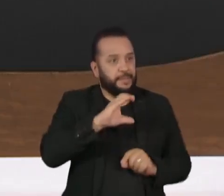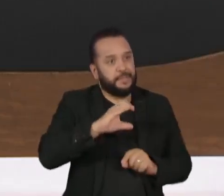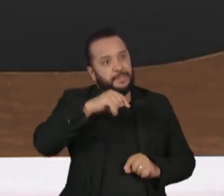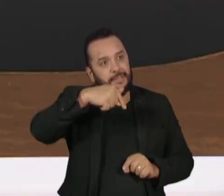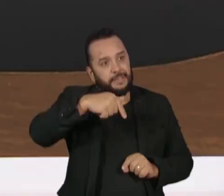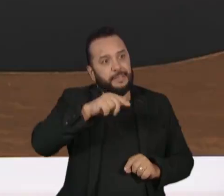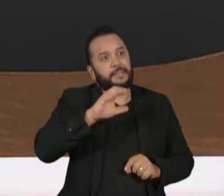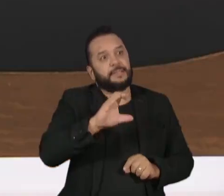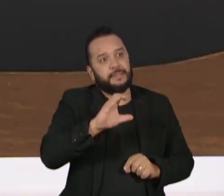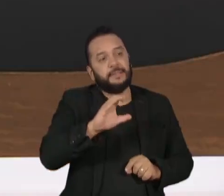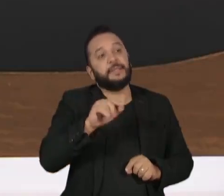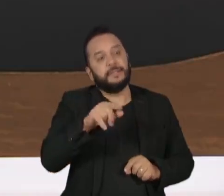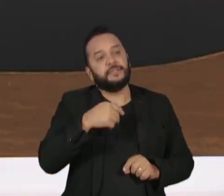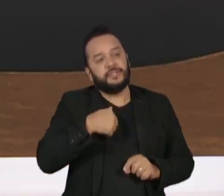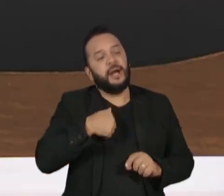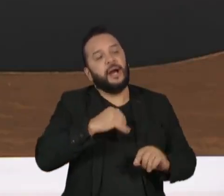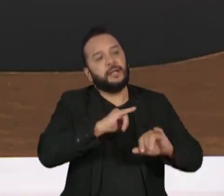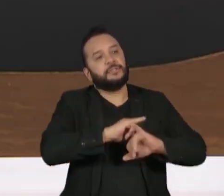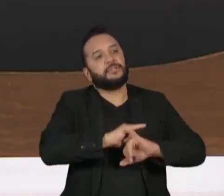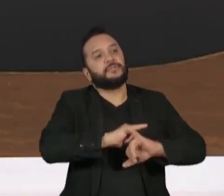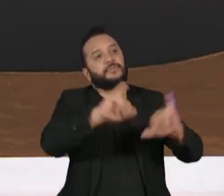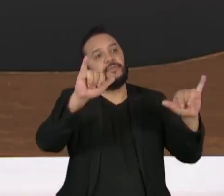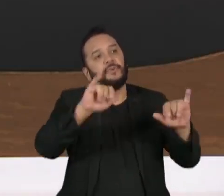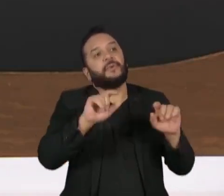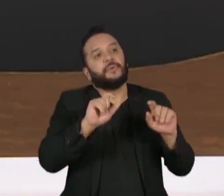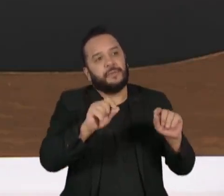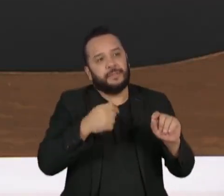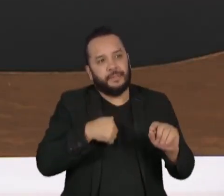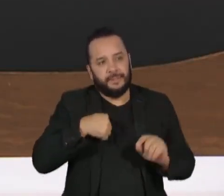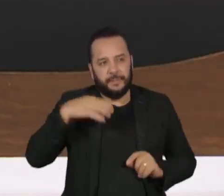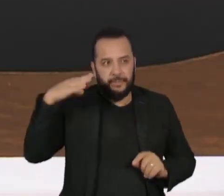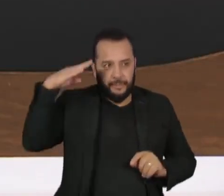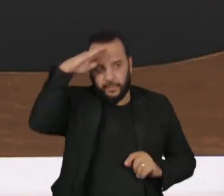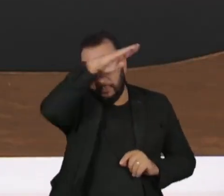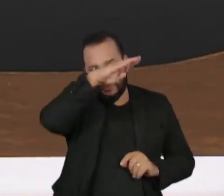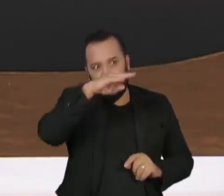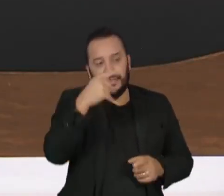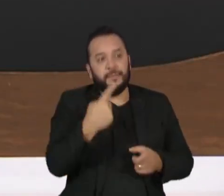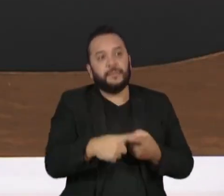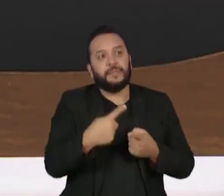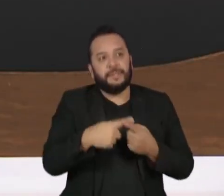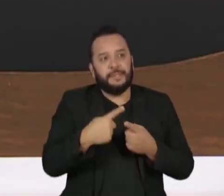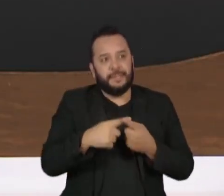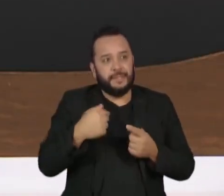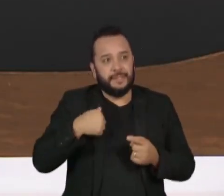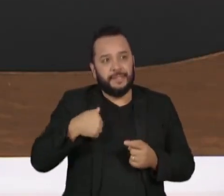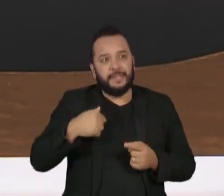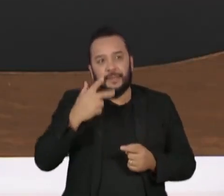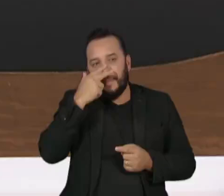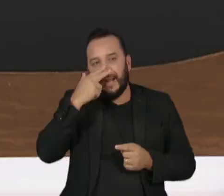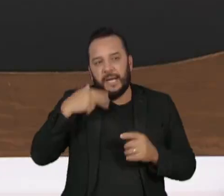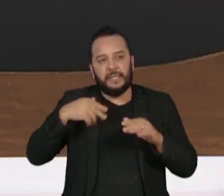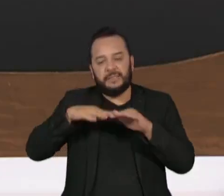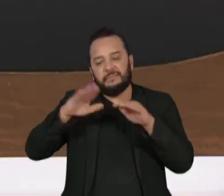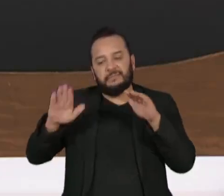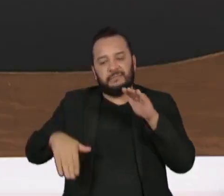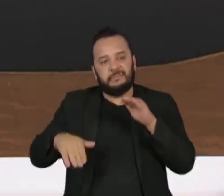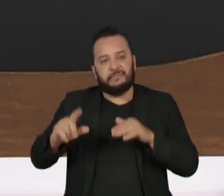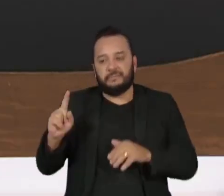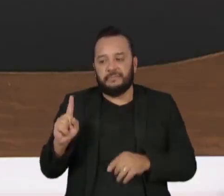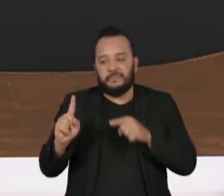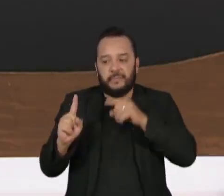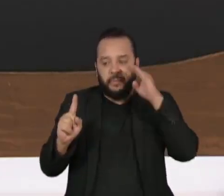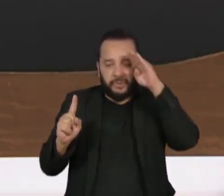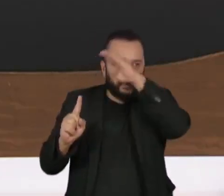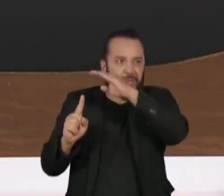teria contribuído para notabilizar o Jair Bolsonaro, tirá-lo ali daquele baixo clero de que ele fazia